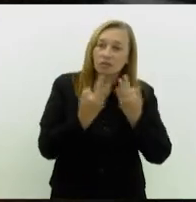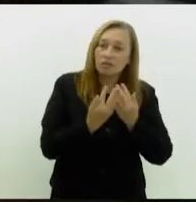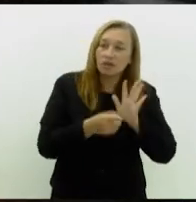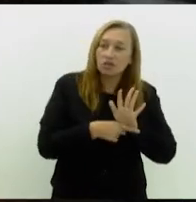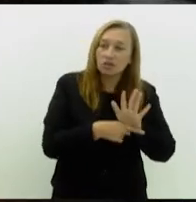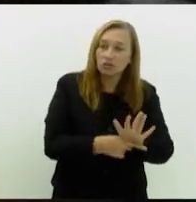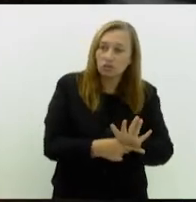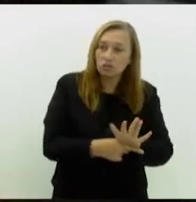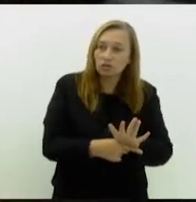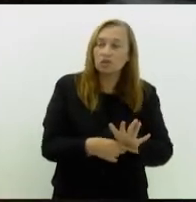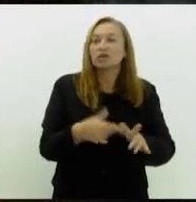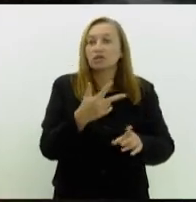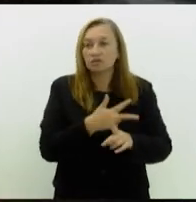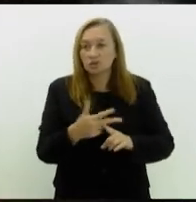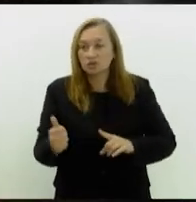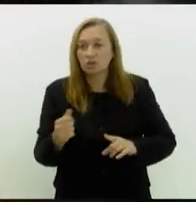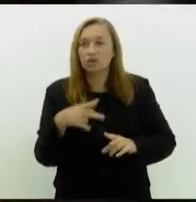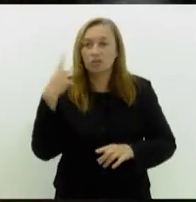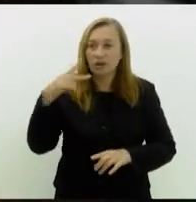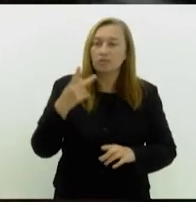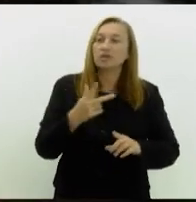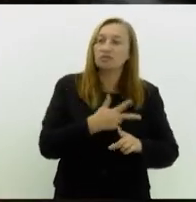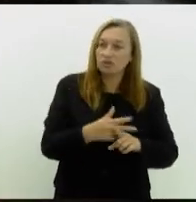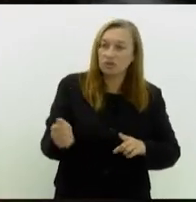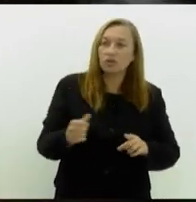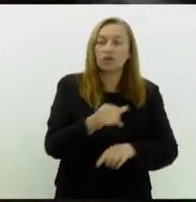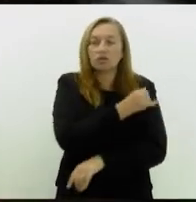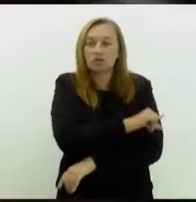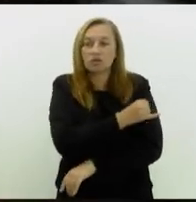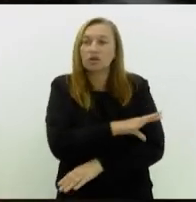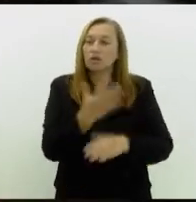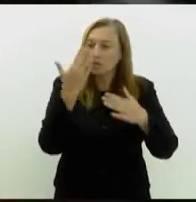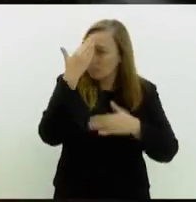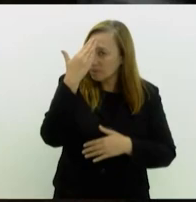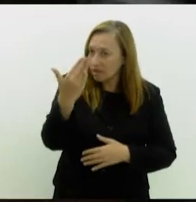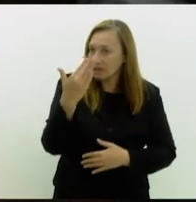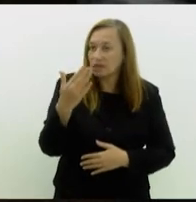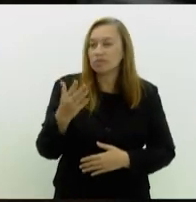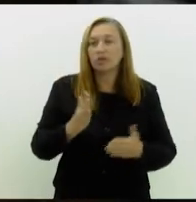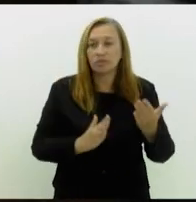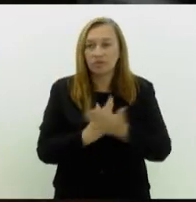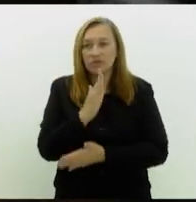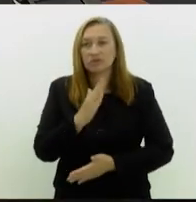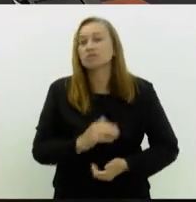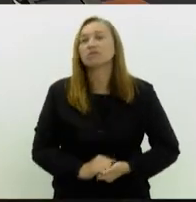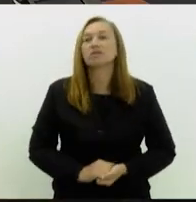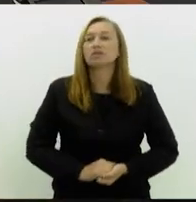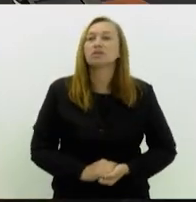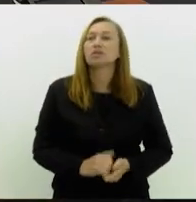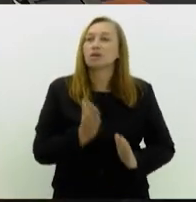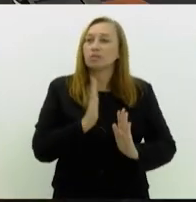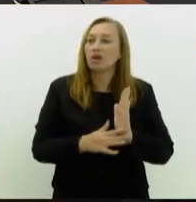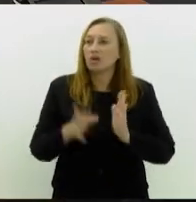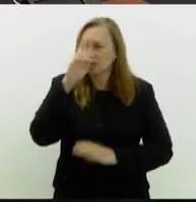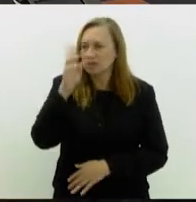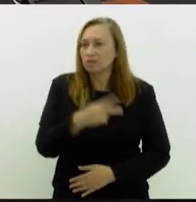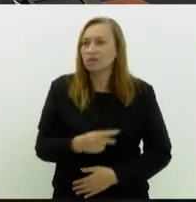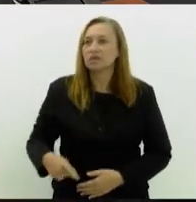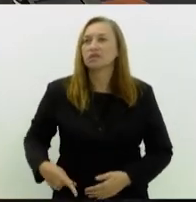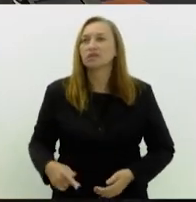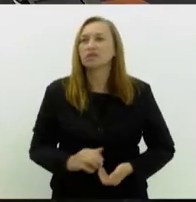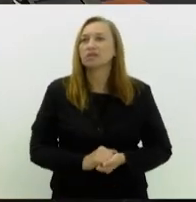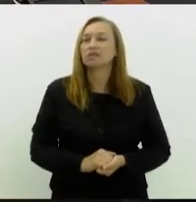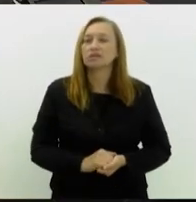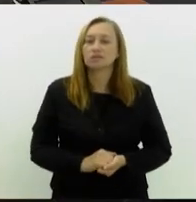ganha o Parlamento Fluminense ganha o Rio de Janeiro Parabéns a todos os envolvidos Obrigado pelo pela aprovação pela ordem senhora Presidente